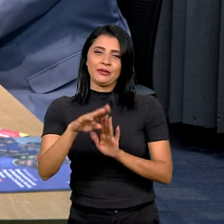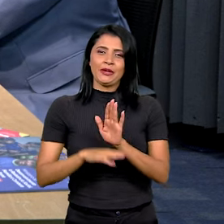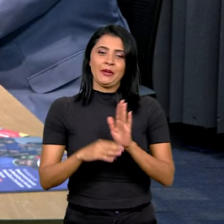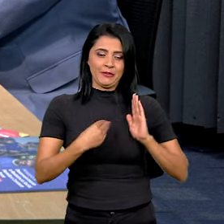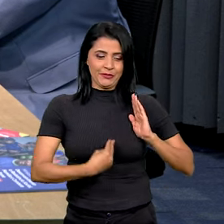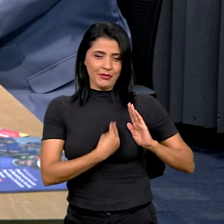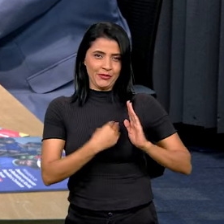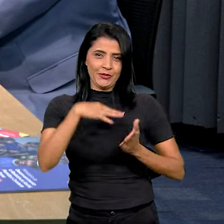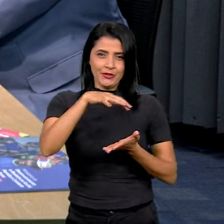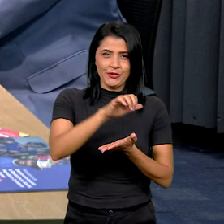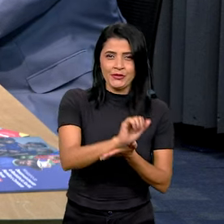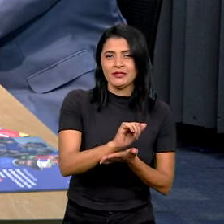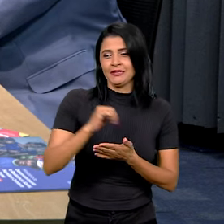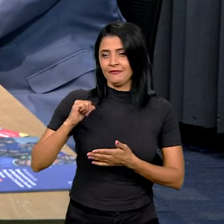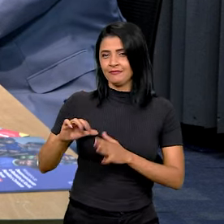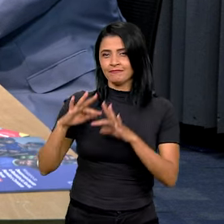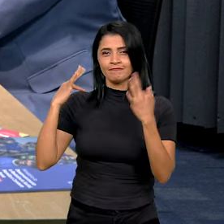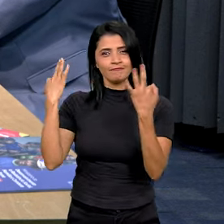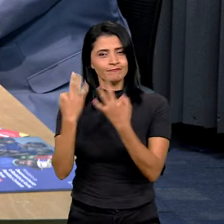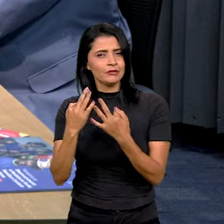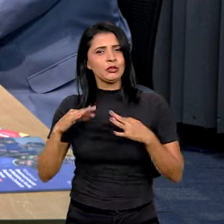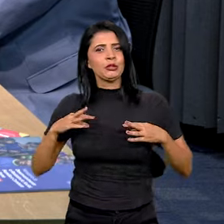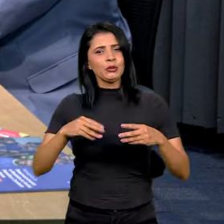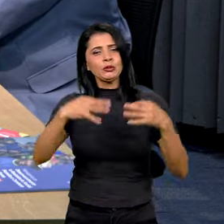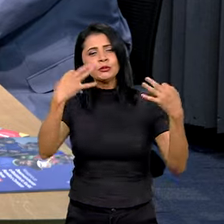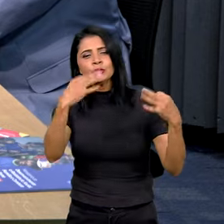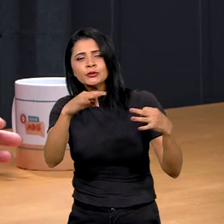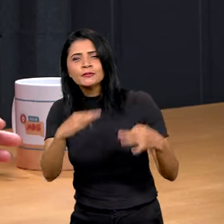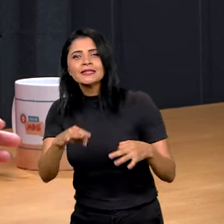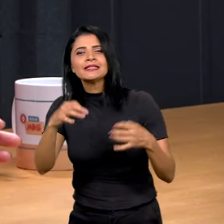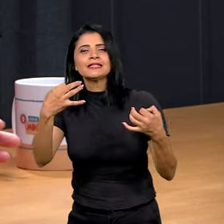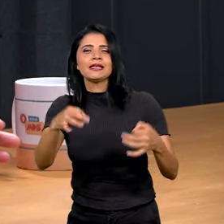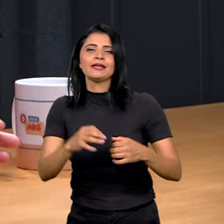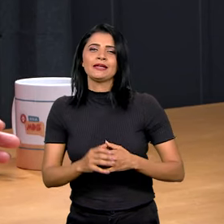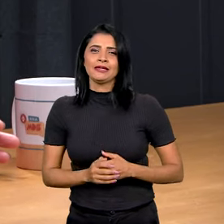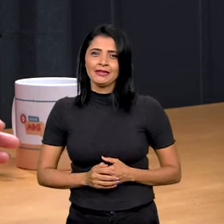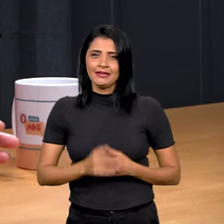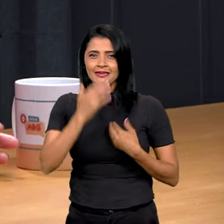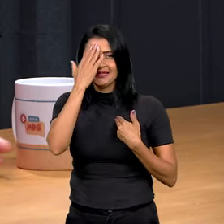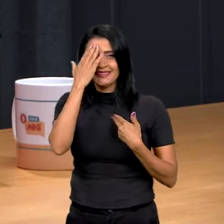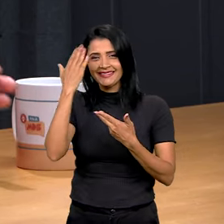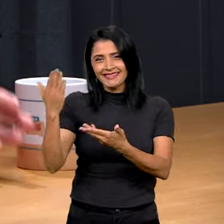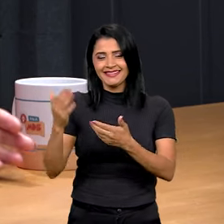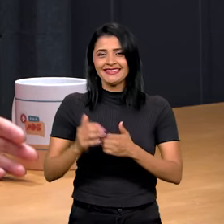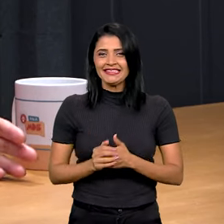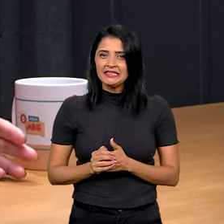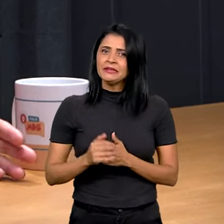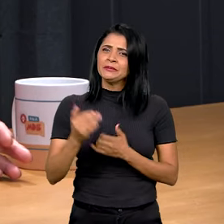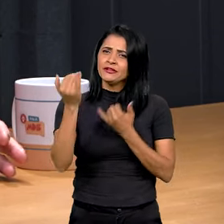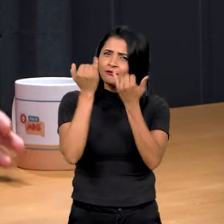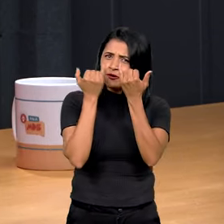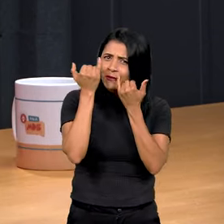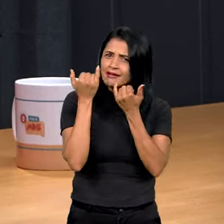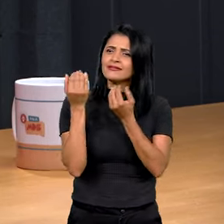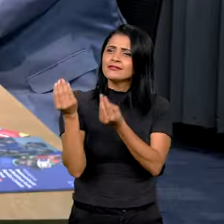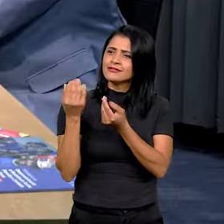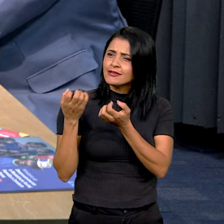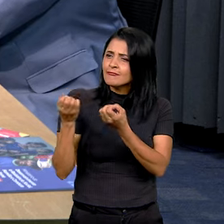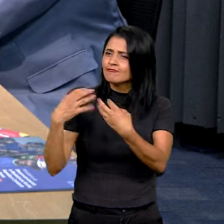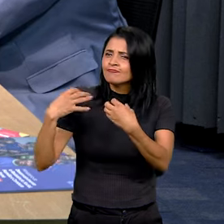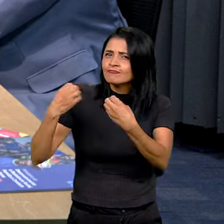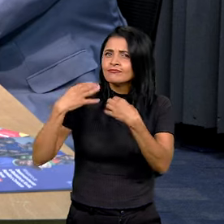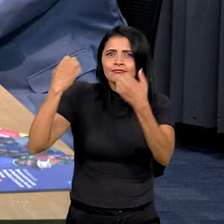do programa Bolsa Família e cadastro único para que tudo corra como o prevo visto então muito obrigada por trazer essas